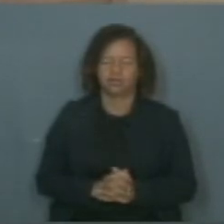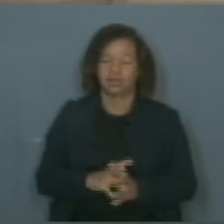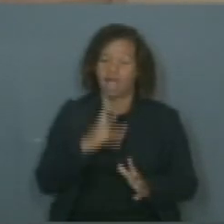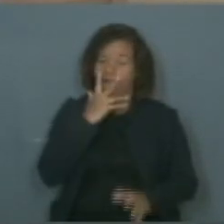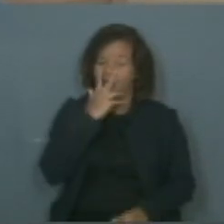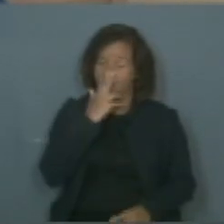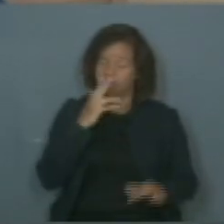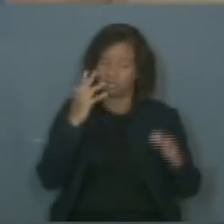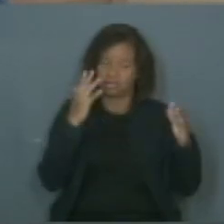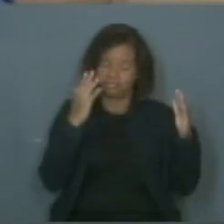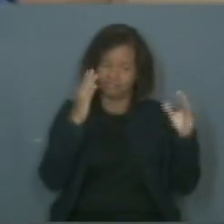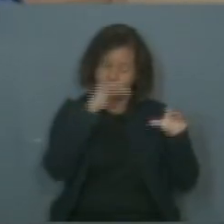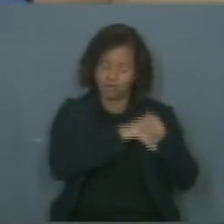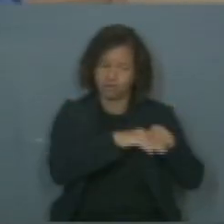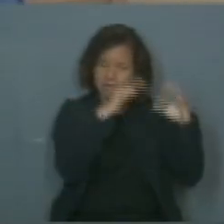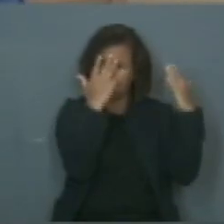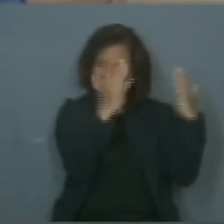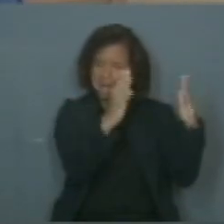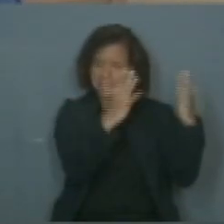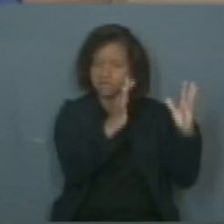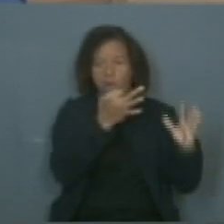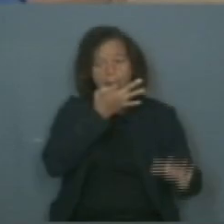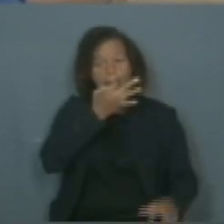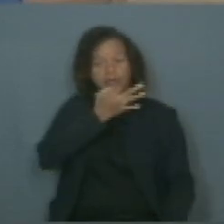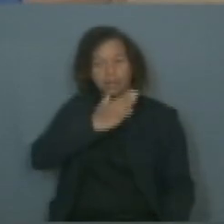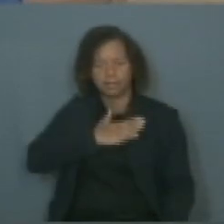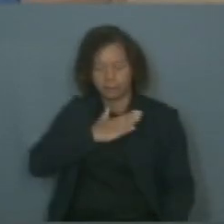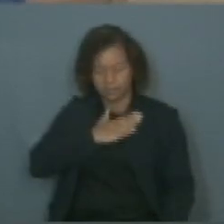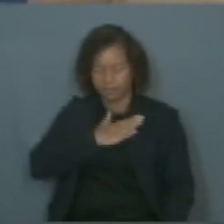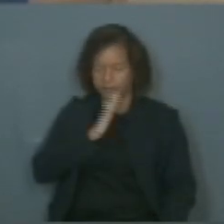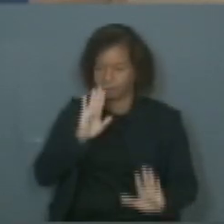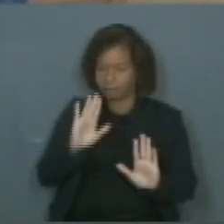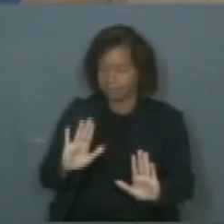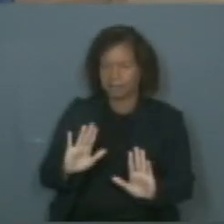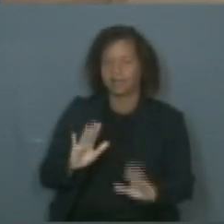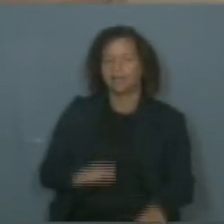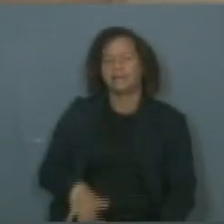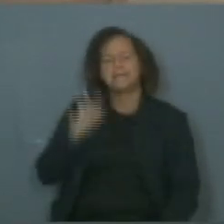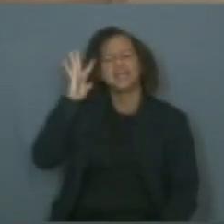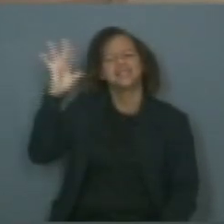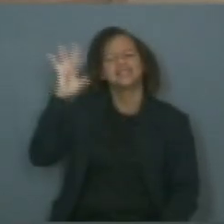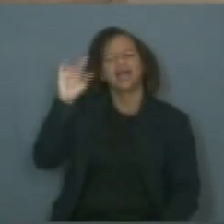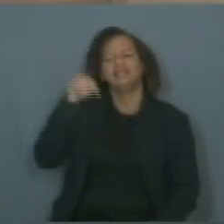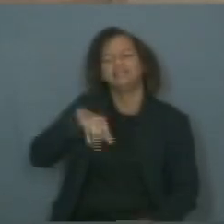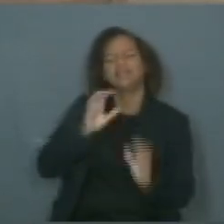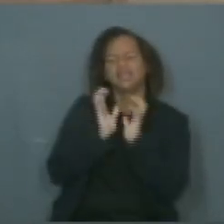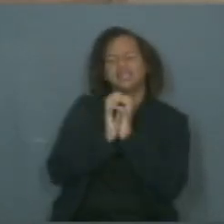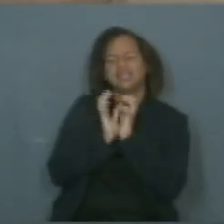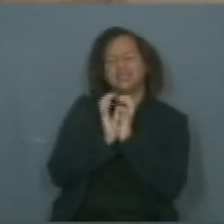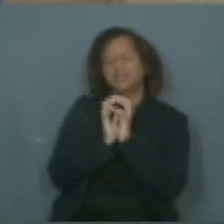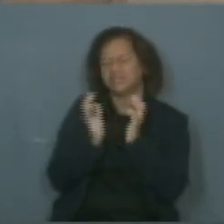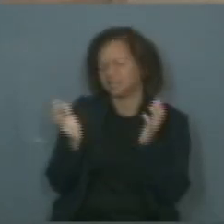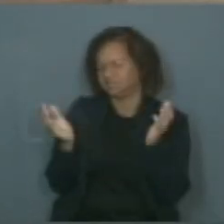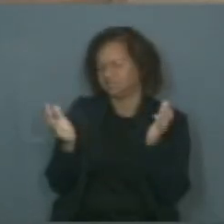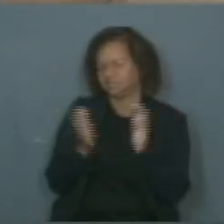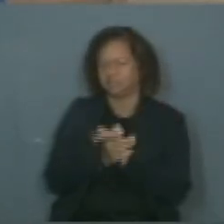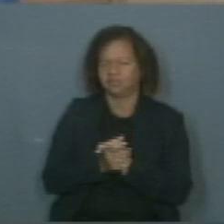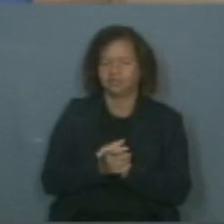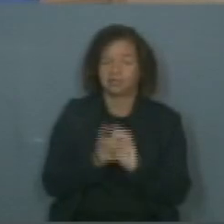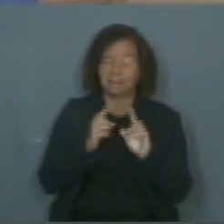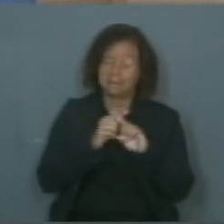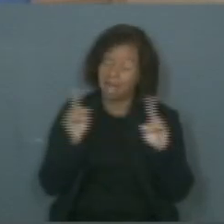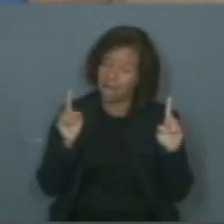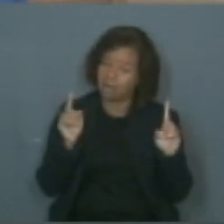votos de aplauso na Câmara de Vereadores é uma opinião minha só. A gente deveria pensar muito nos recifenses, é a Câmara de Vereadores do Recife.